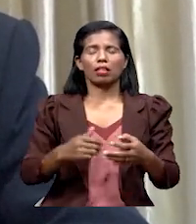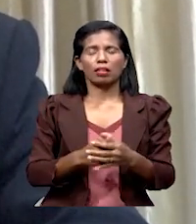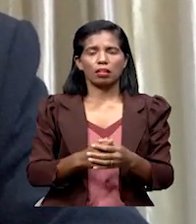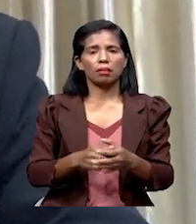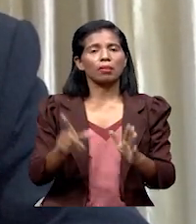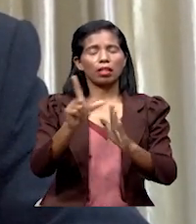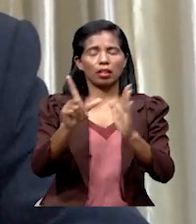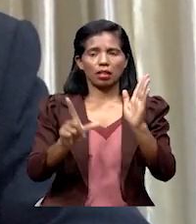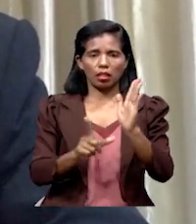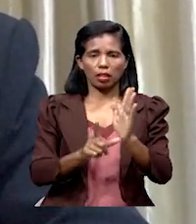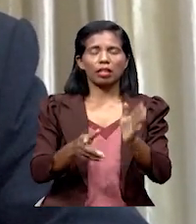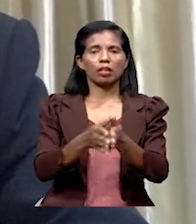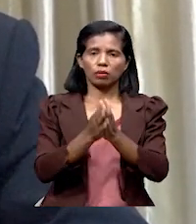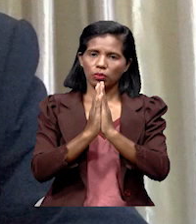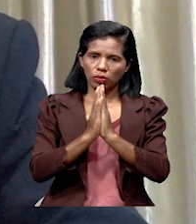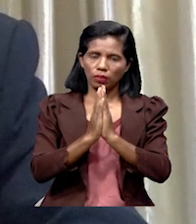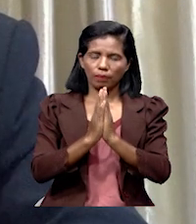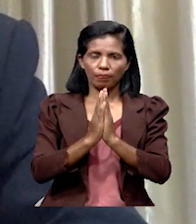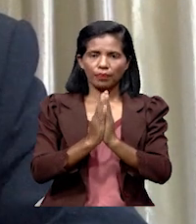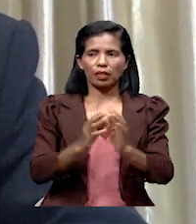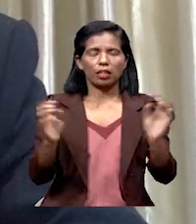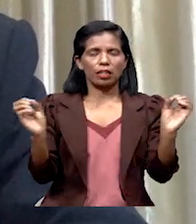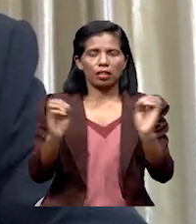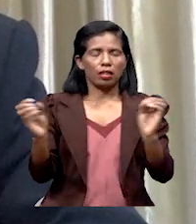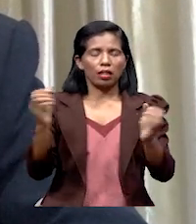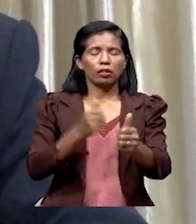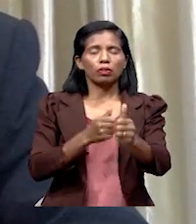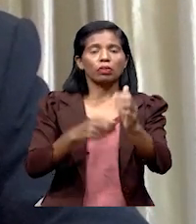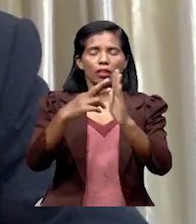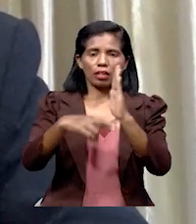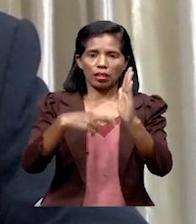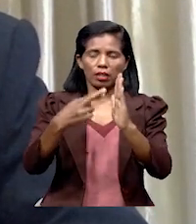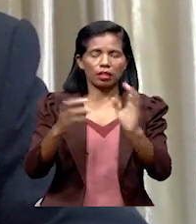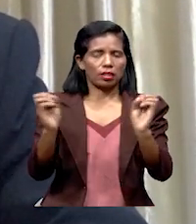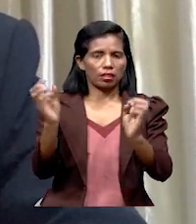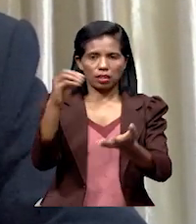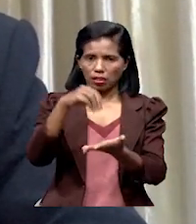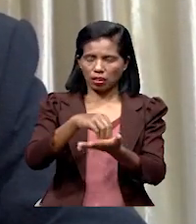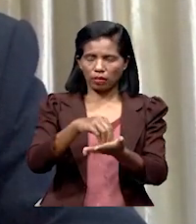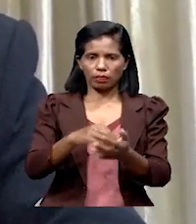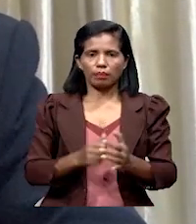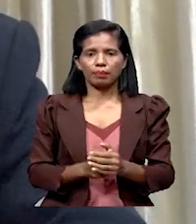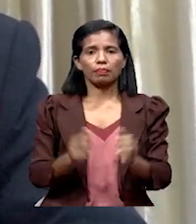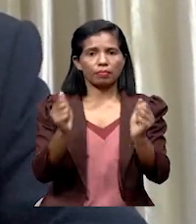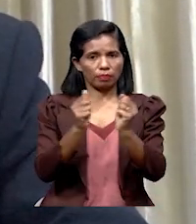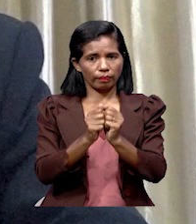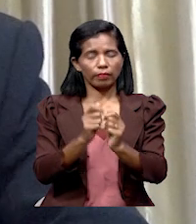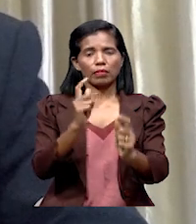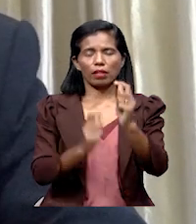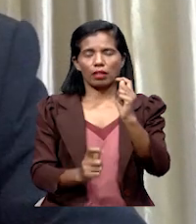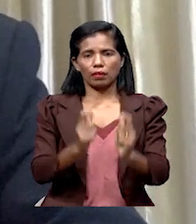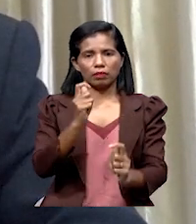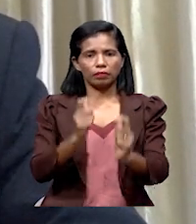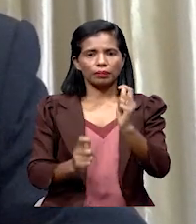uso, neve la inicialmente latão, foi de ne tribunal recurso,